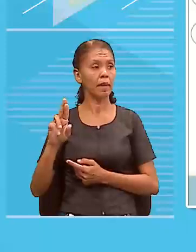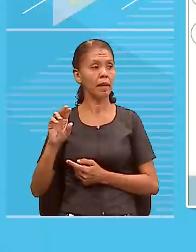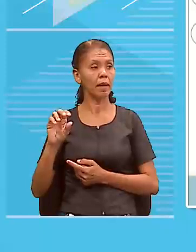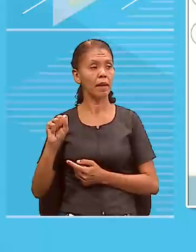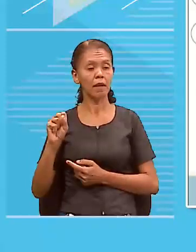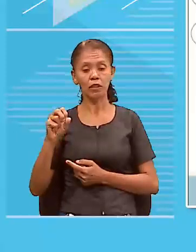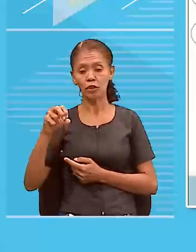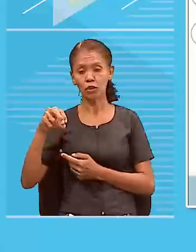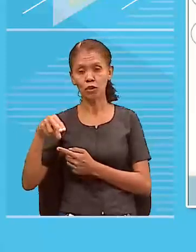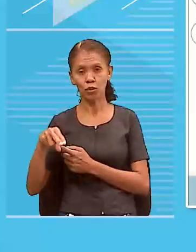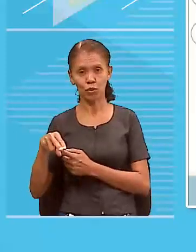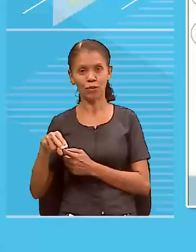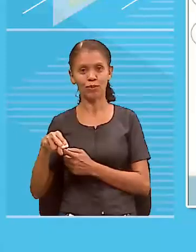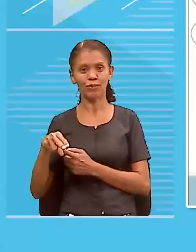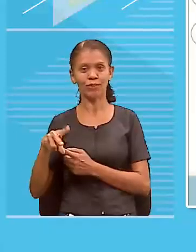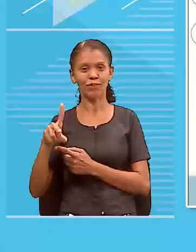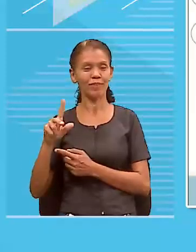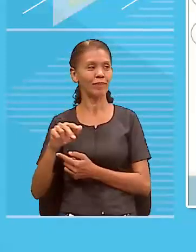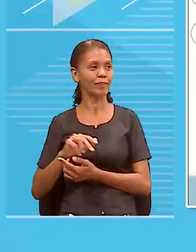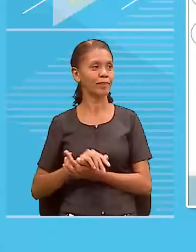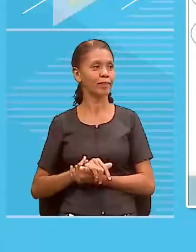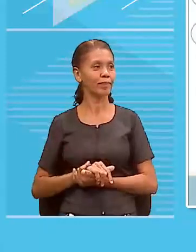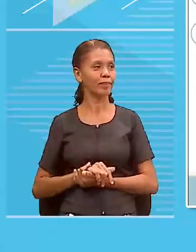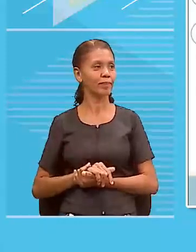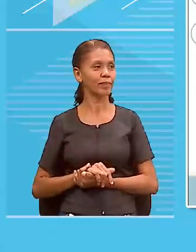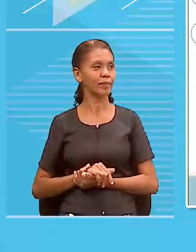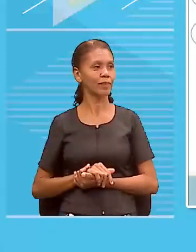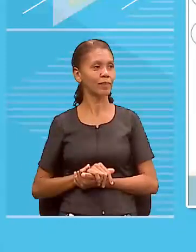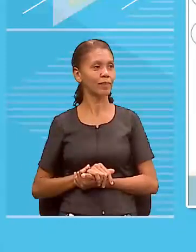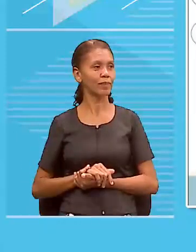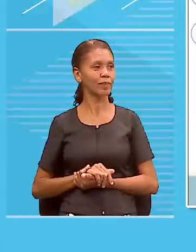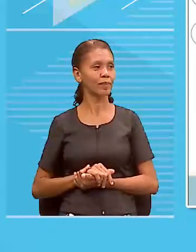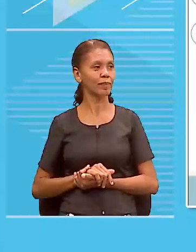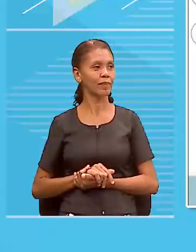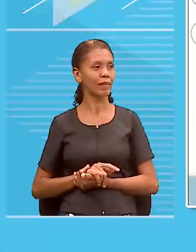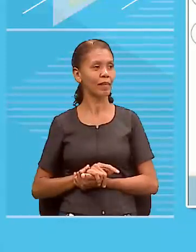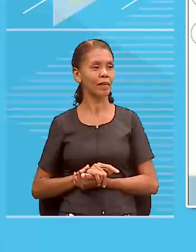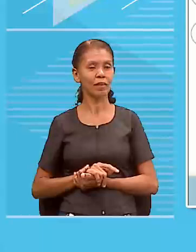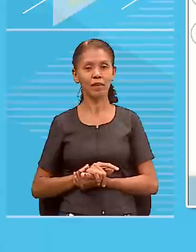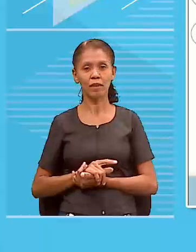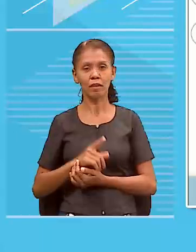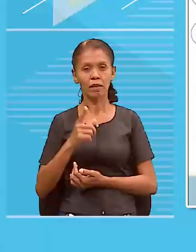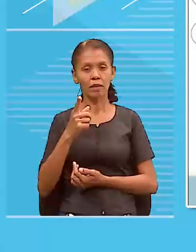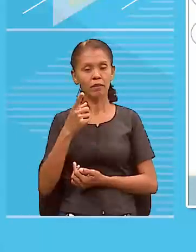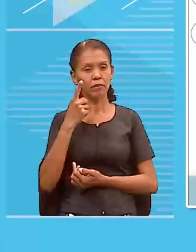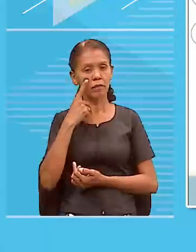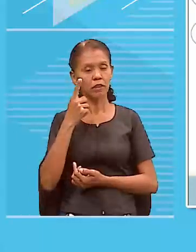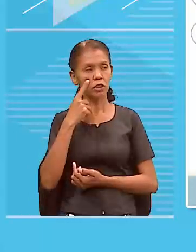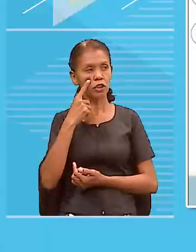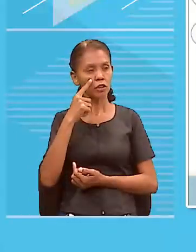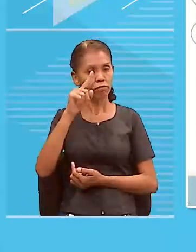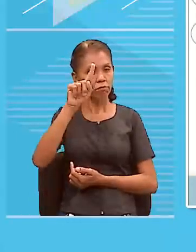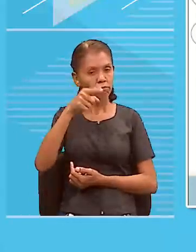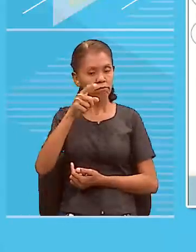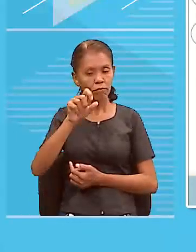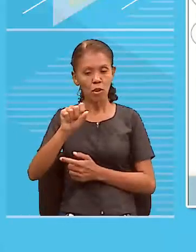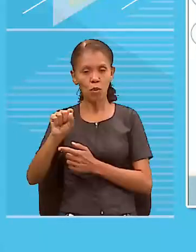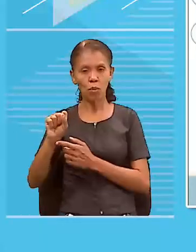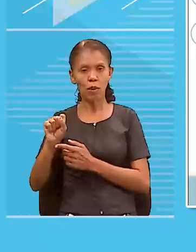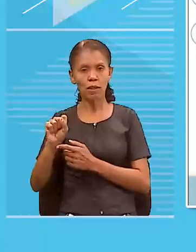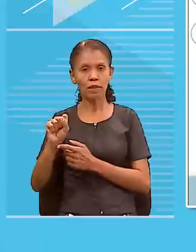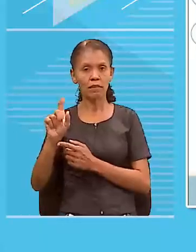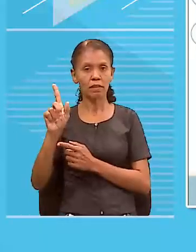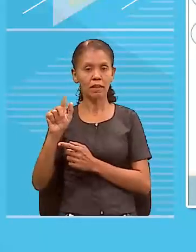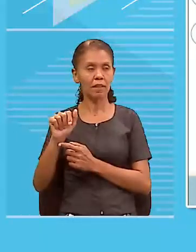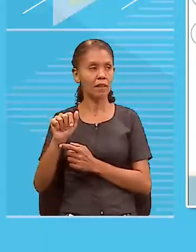cor som e esse apóstrofo S aqui é um caso possessivo está me dando uma ideia de posse tá